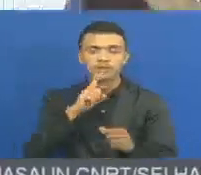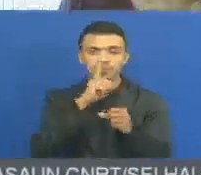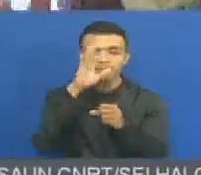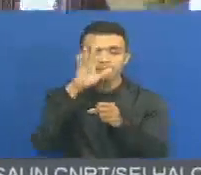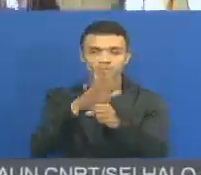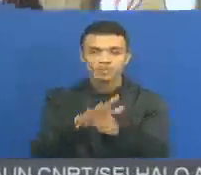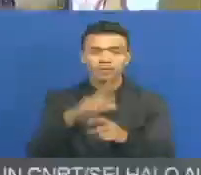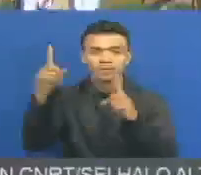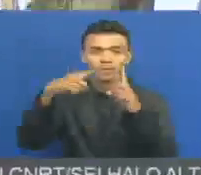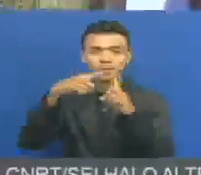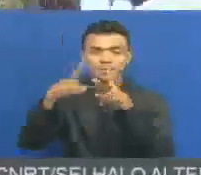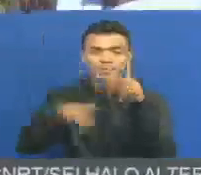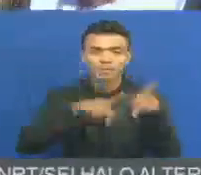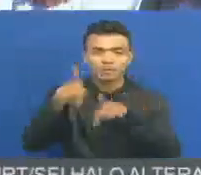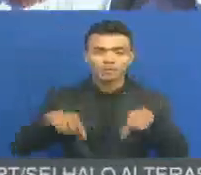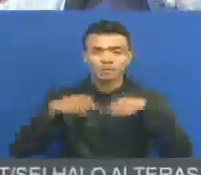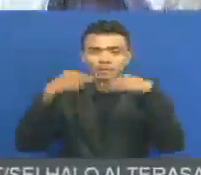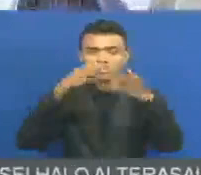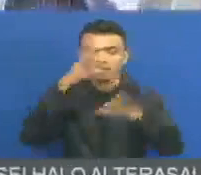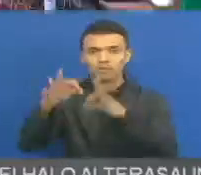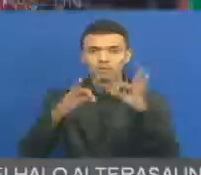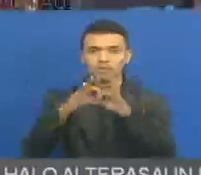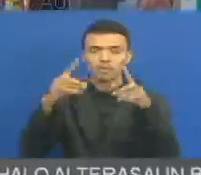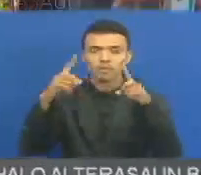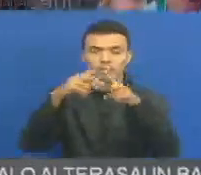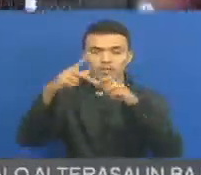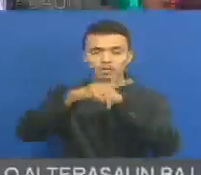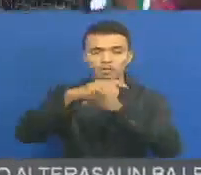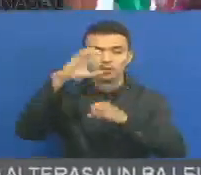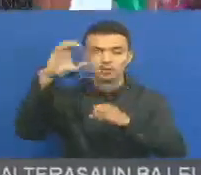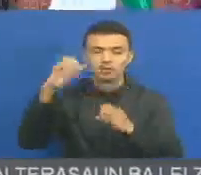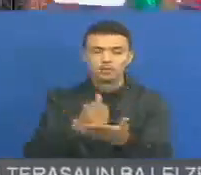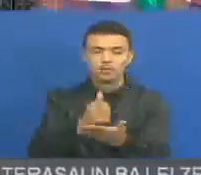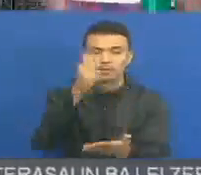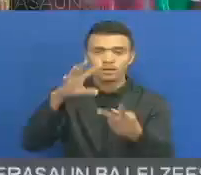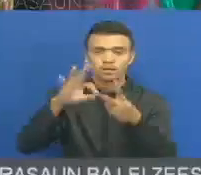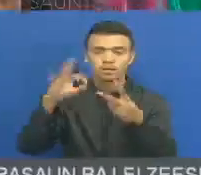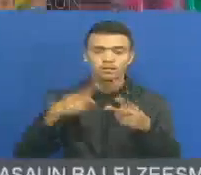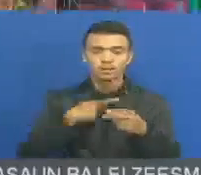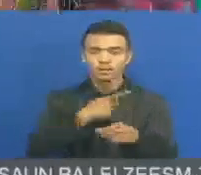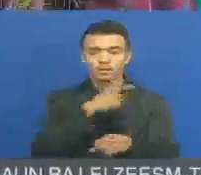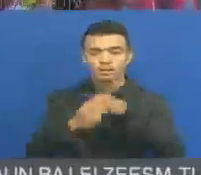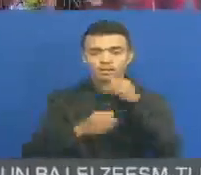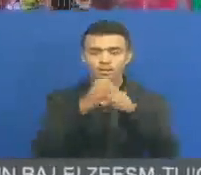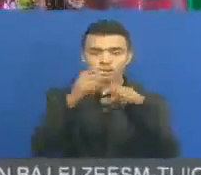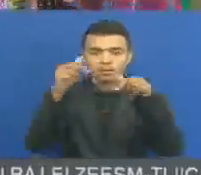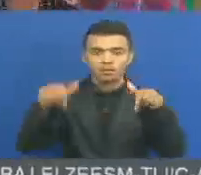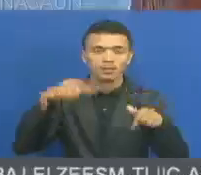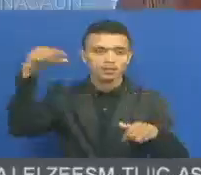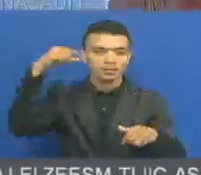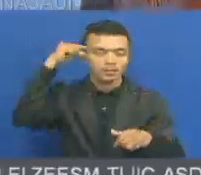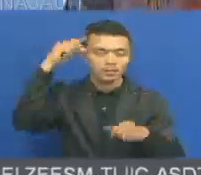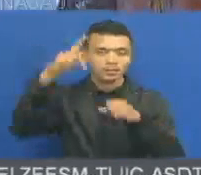promete, banheira povo, fofiar ba partido CNRT, manam e a eleição parlamentar tinané, Governação CNRT